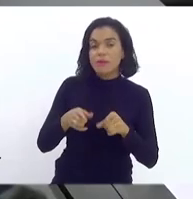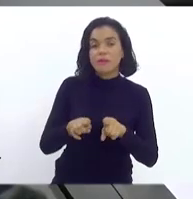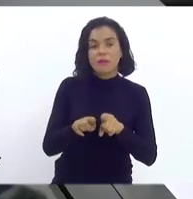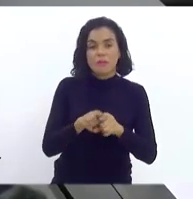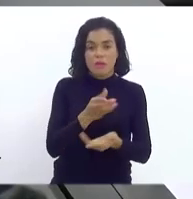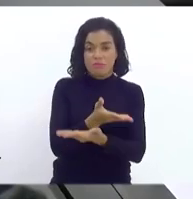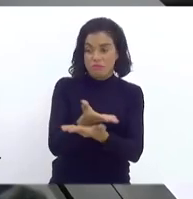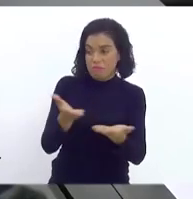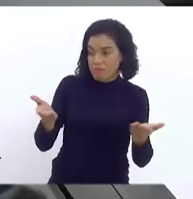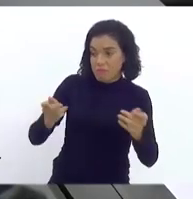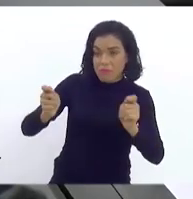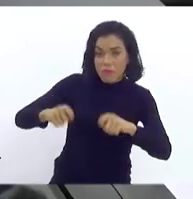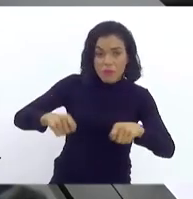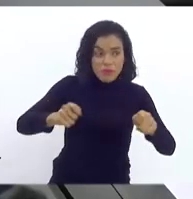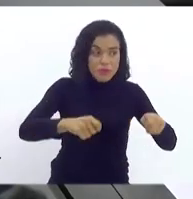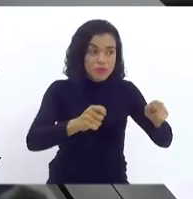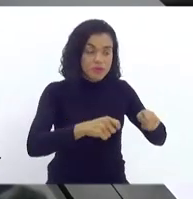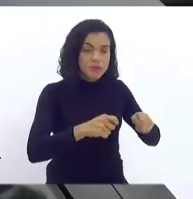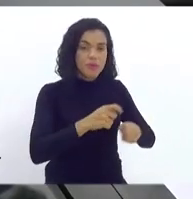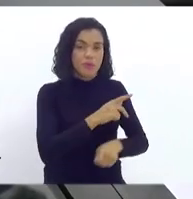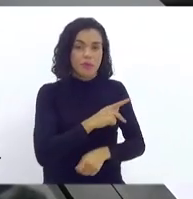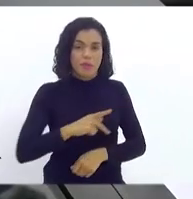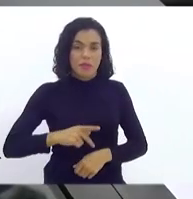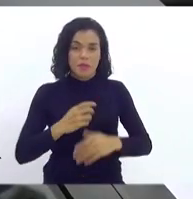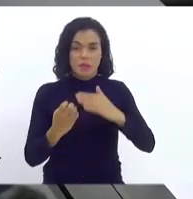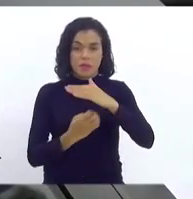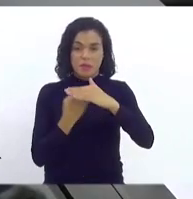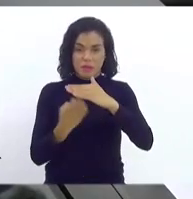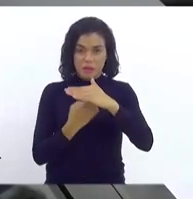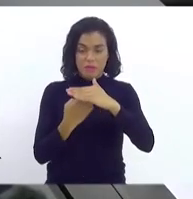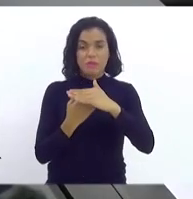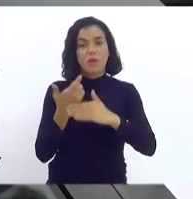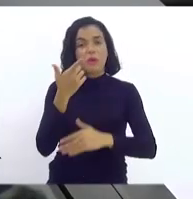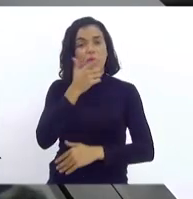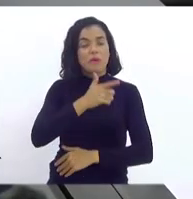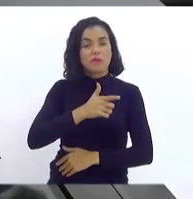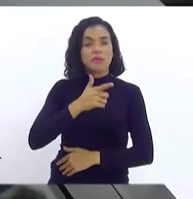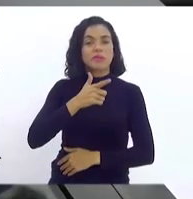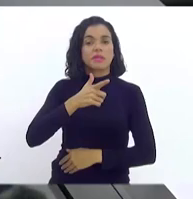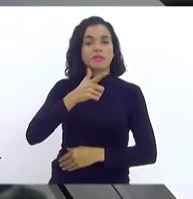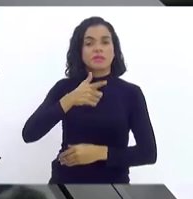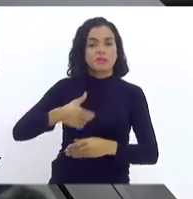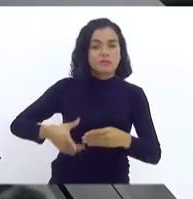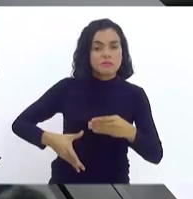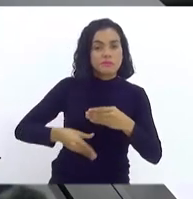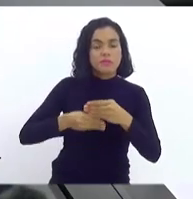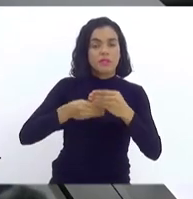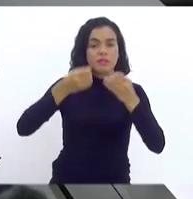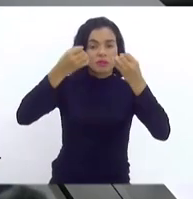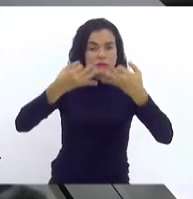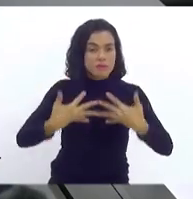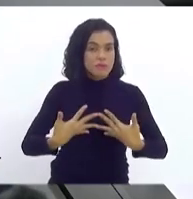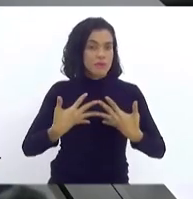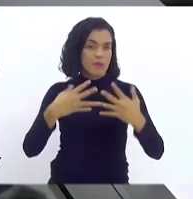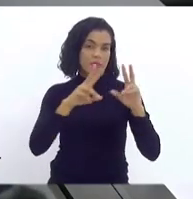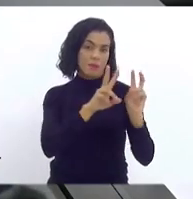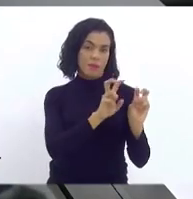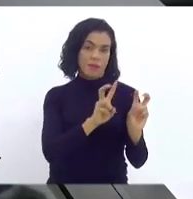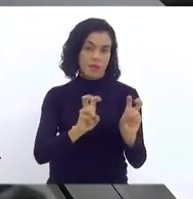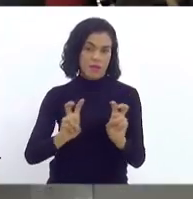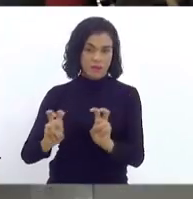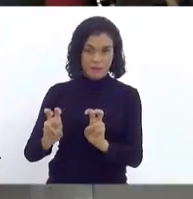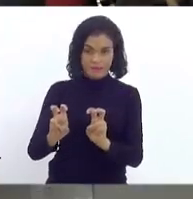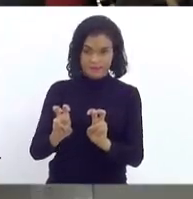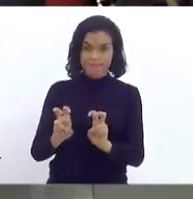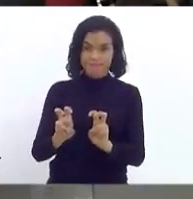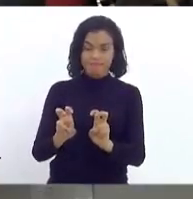colegiado, na medida do possível, que a presidente da empresa fizesse uma exposição introdutória acerca dos temas que, eventualmente, serão